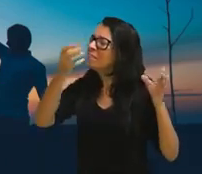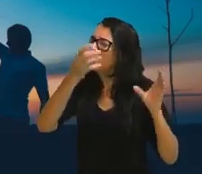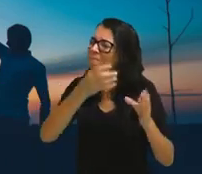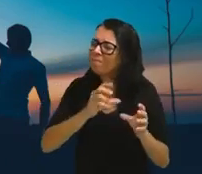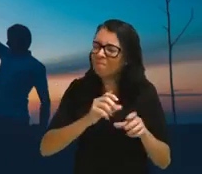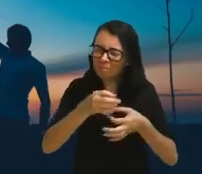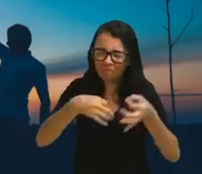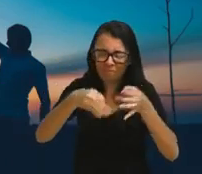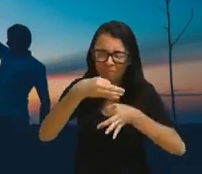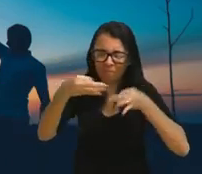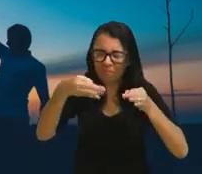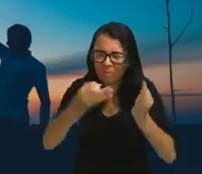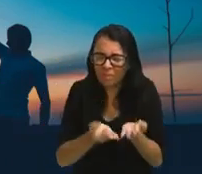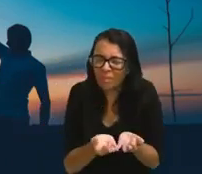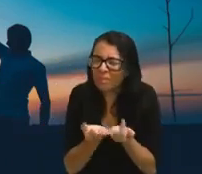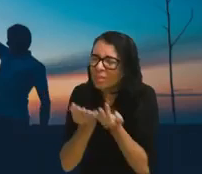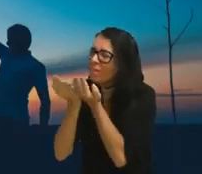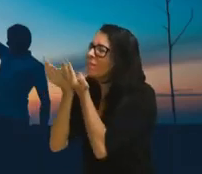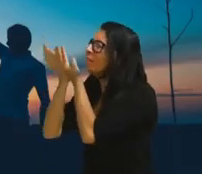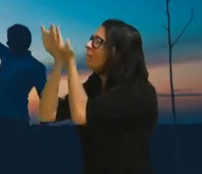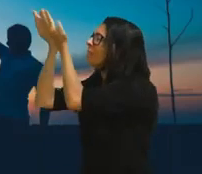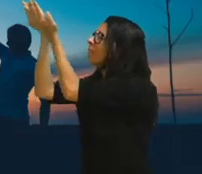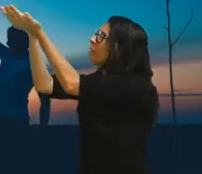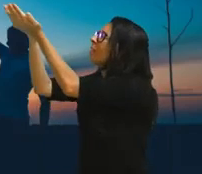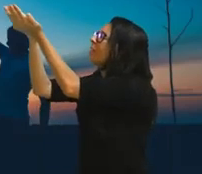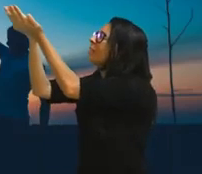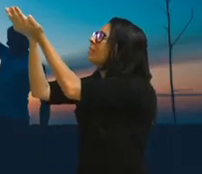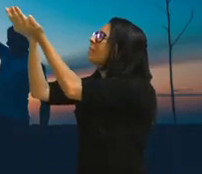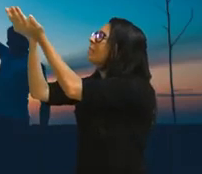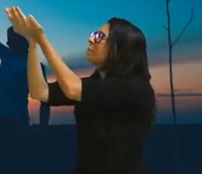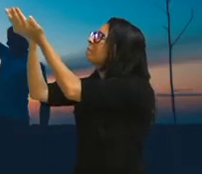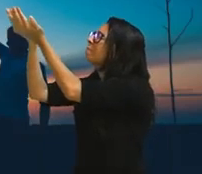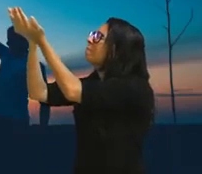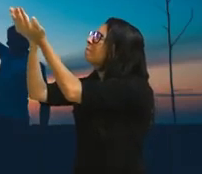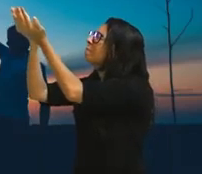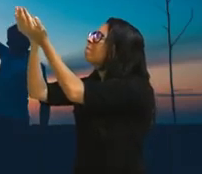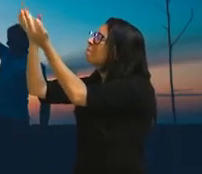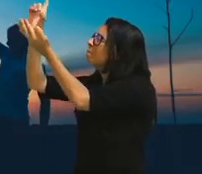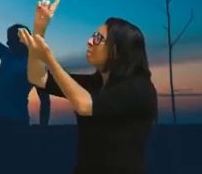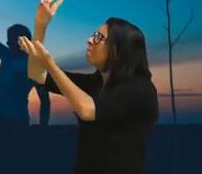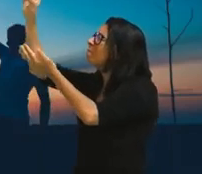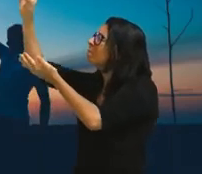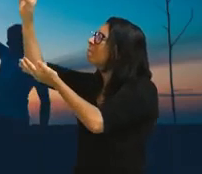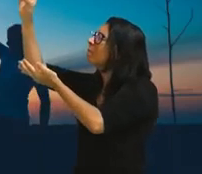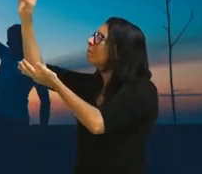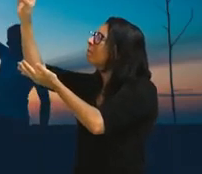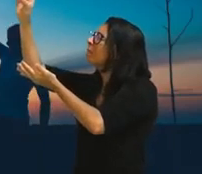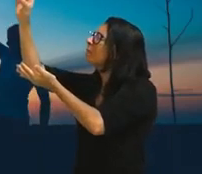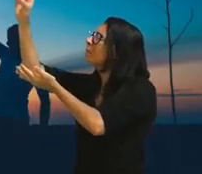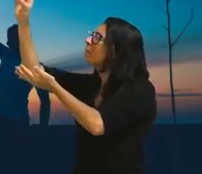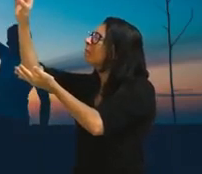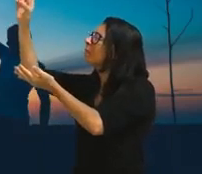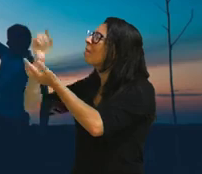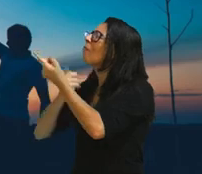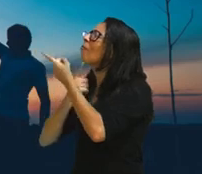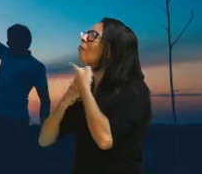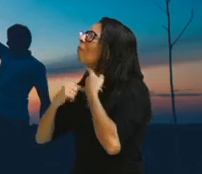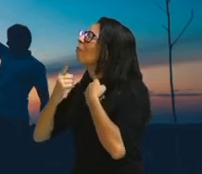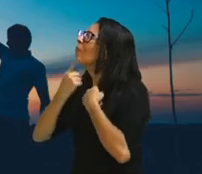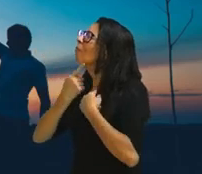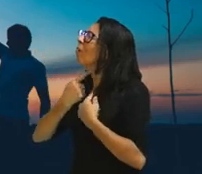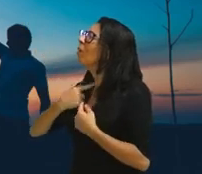ó Pai, que está sendo agora apresentado do Senhor, acolha. Acolha, Senhor, essas vidas, receba,